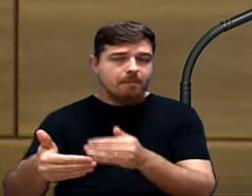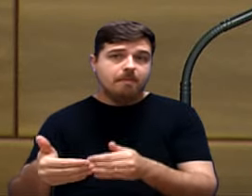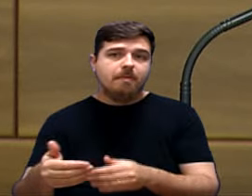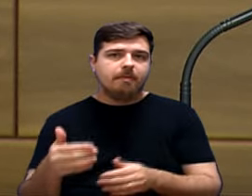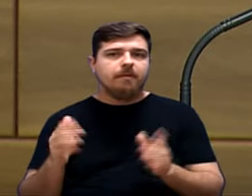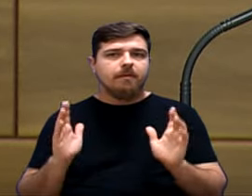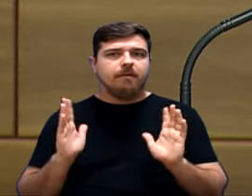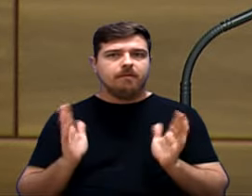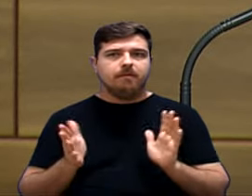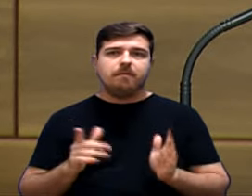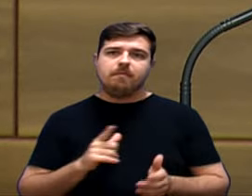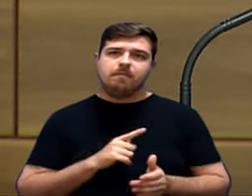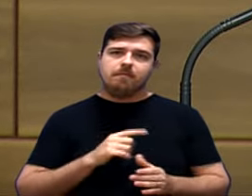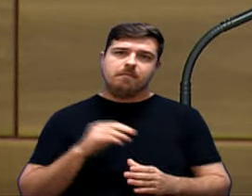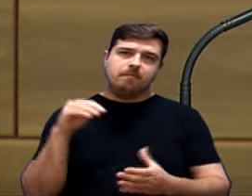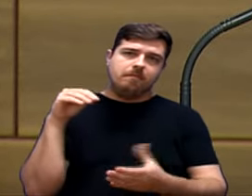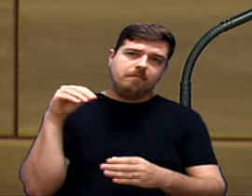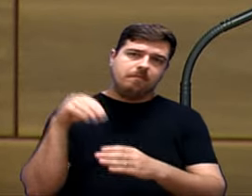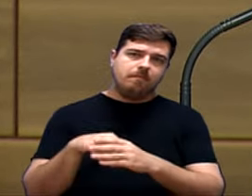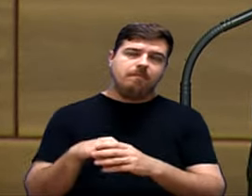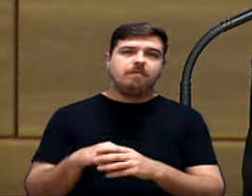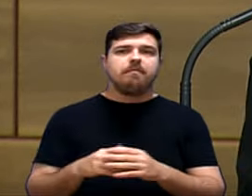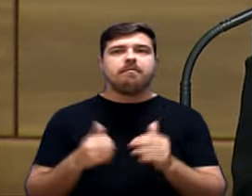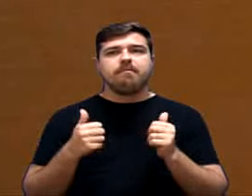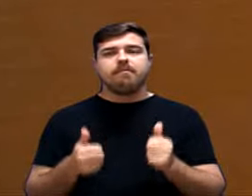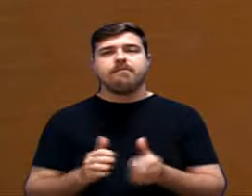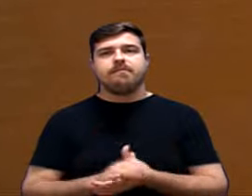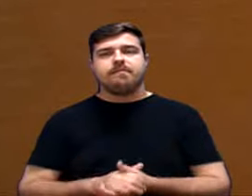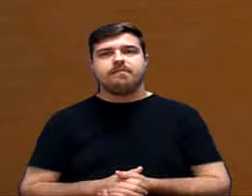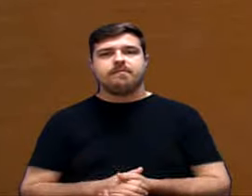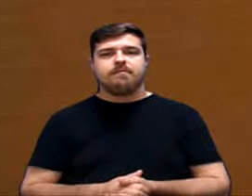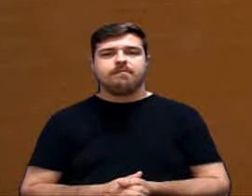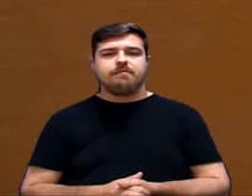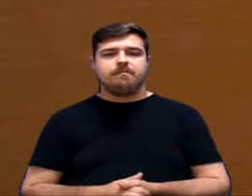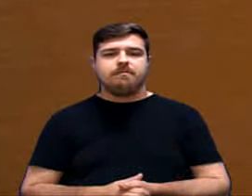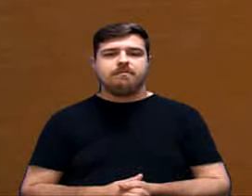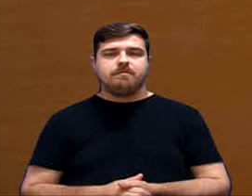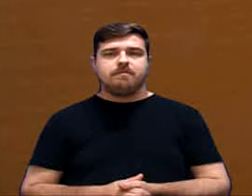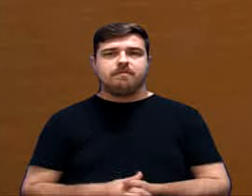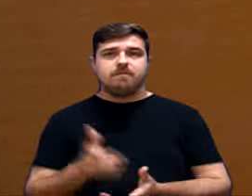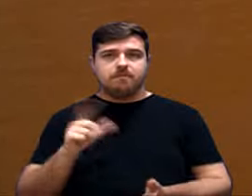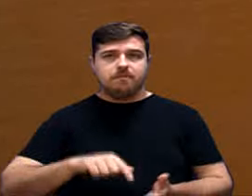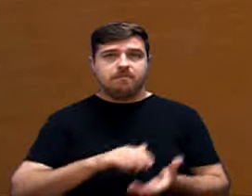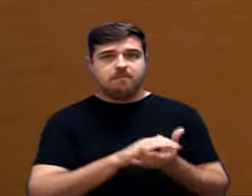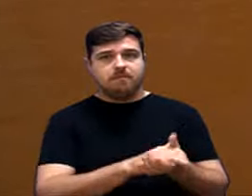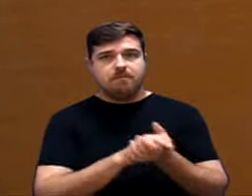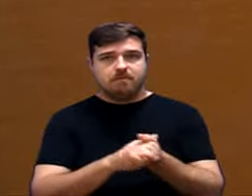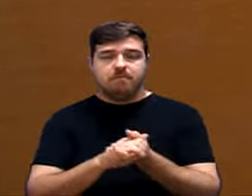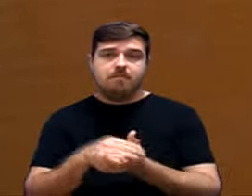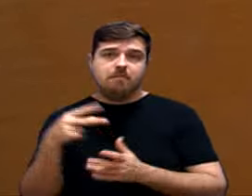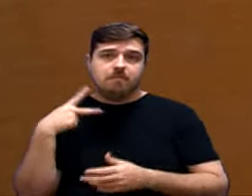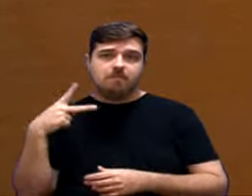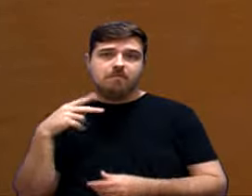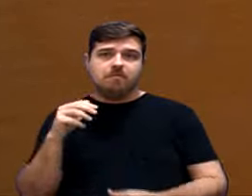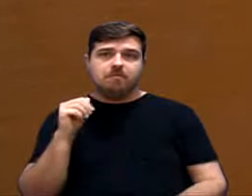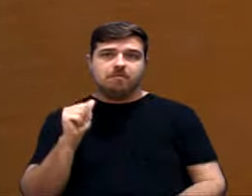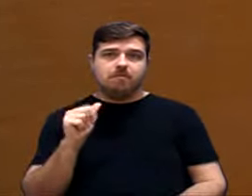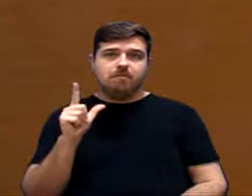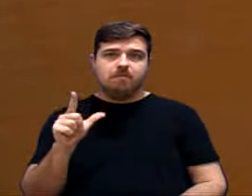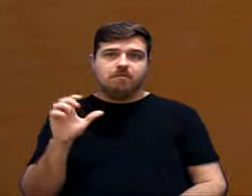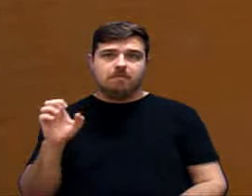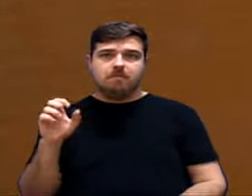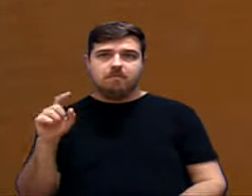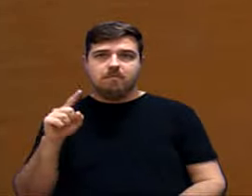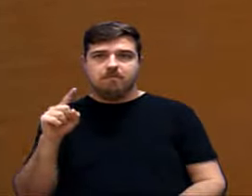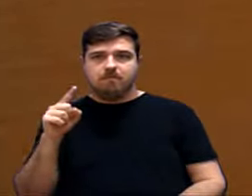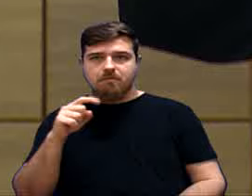eh nessa nessas nossas tratativas aqui obrigado eu gostaria de cumprimentar o vereador eleito Alexandre da orta também